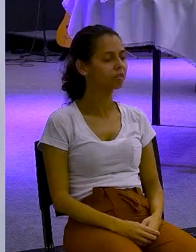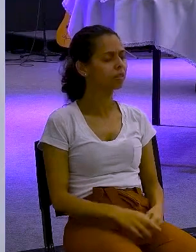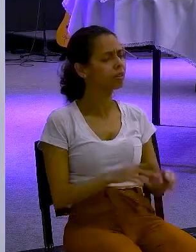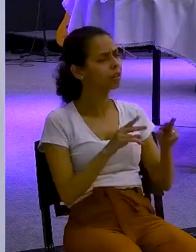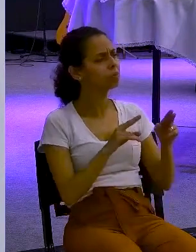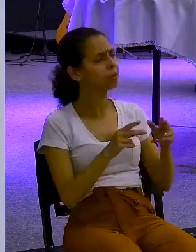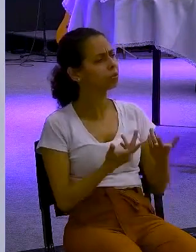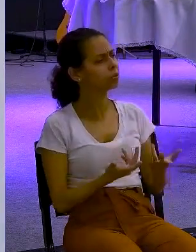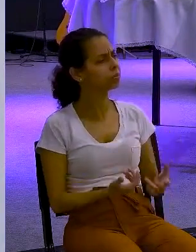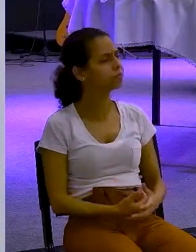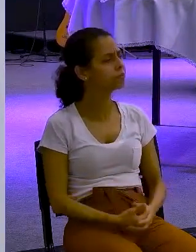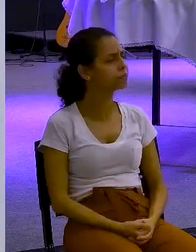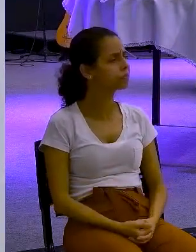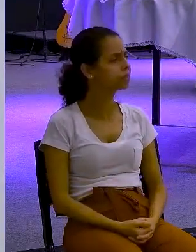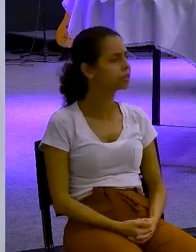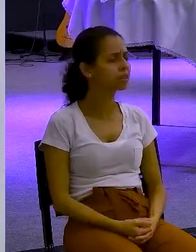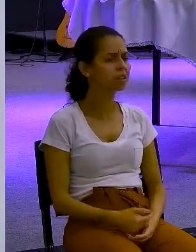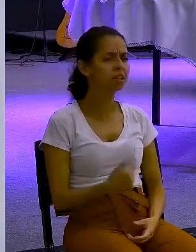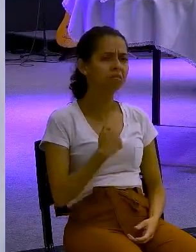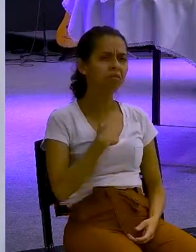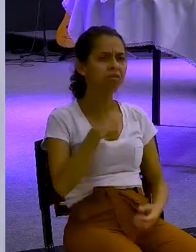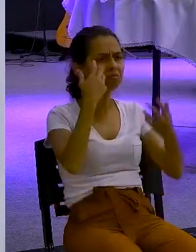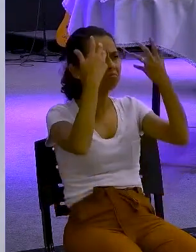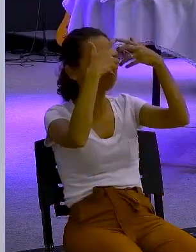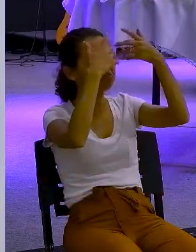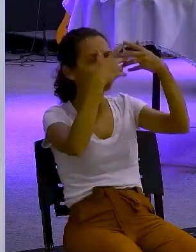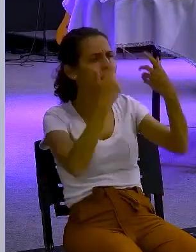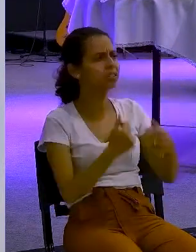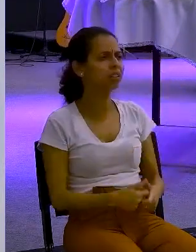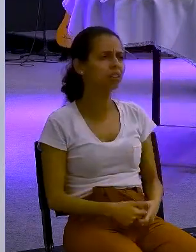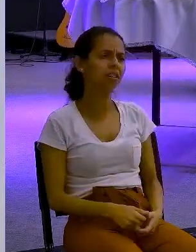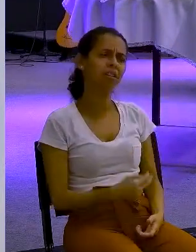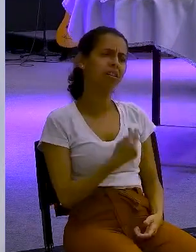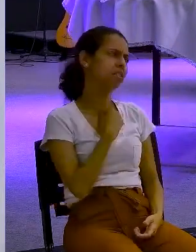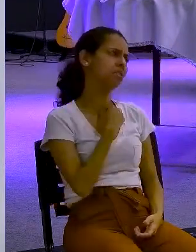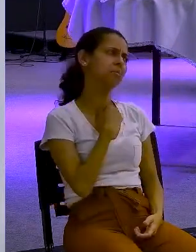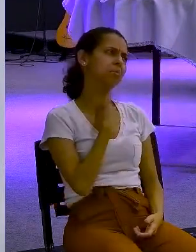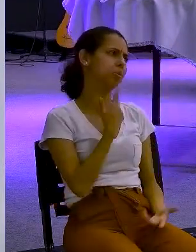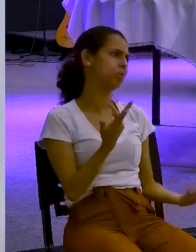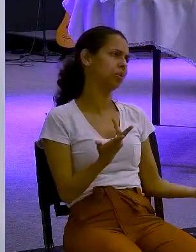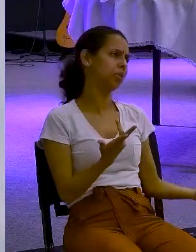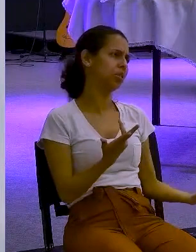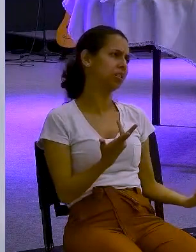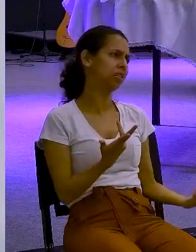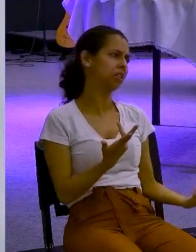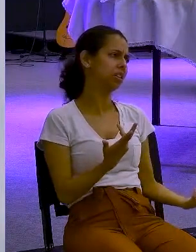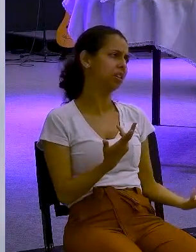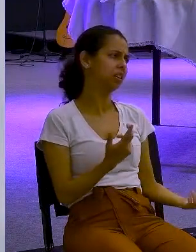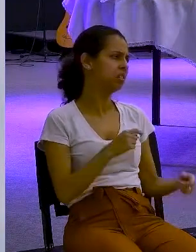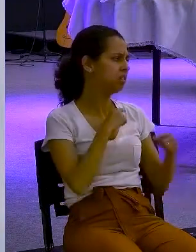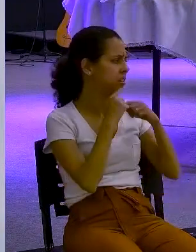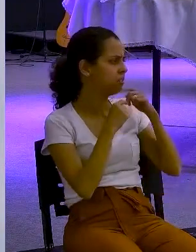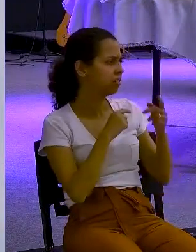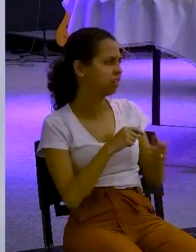Irmãos, talvez a gente pense: puxa, pastor, não é possível, alguém deve ter contado a história para Isabel.